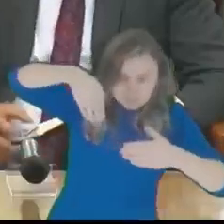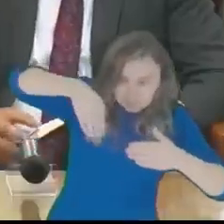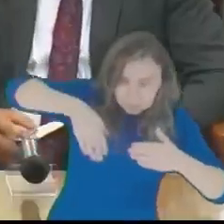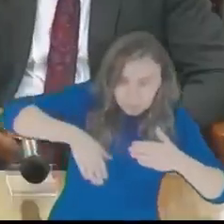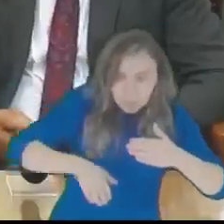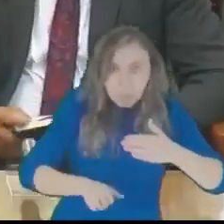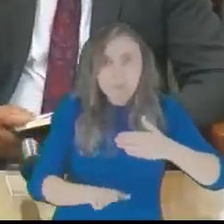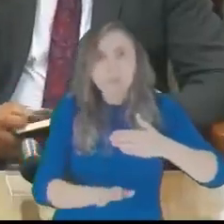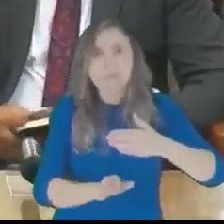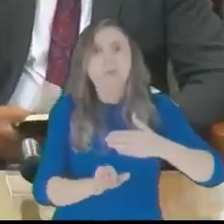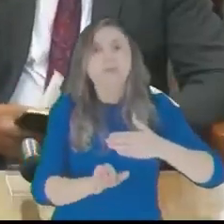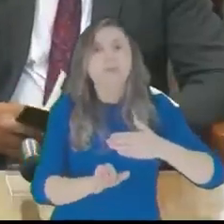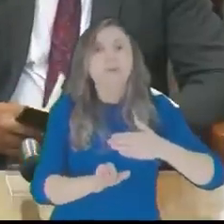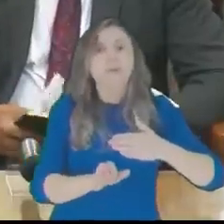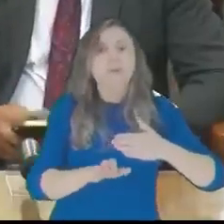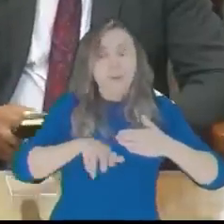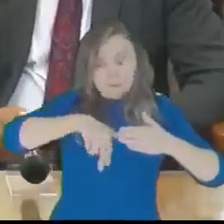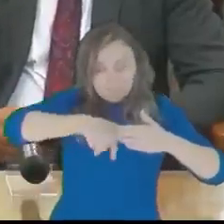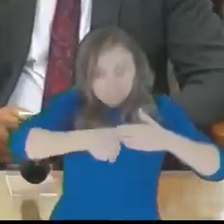Espírito Santo.